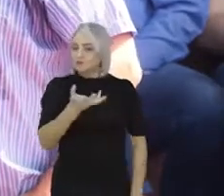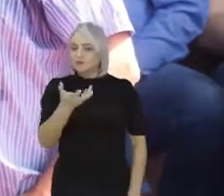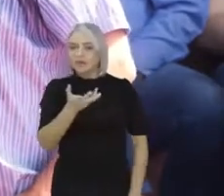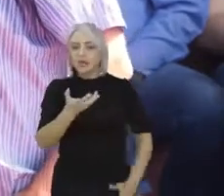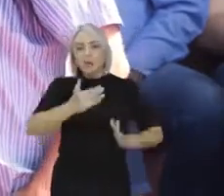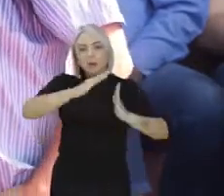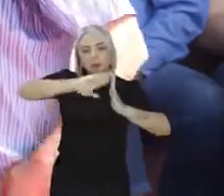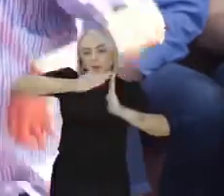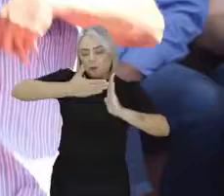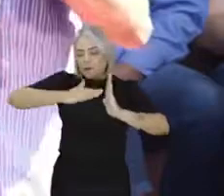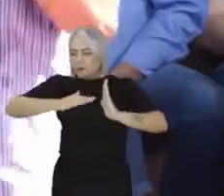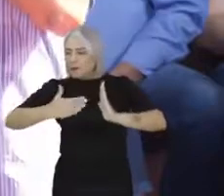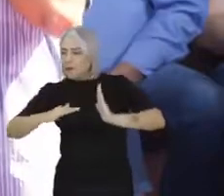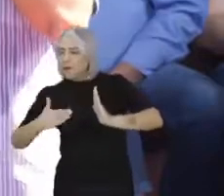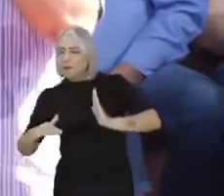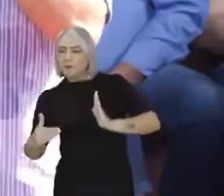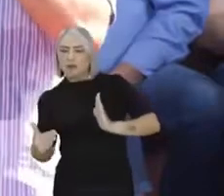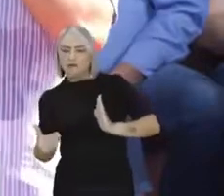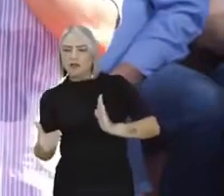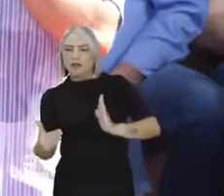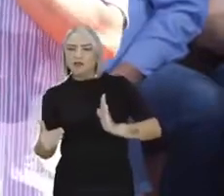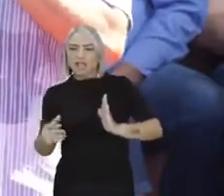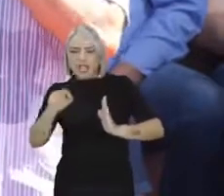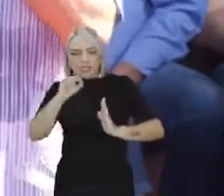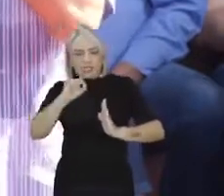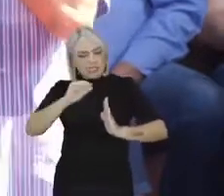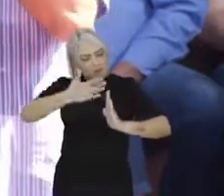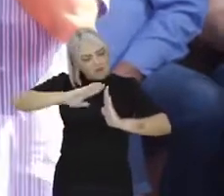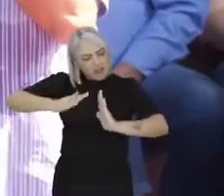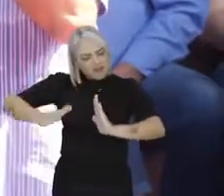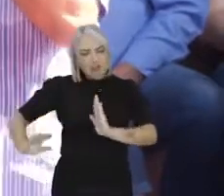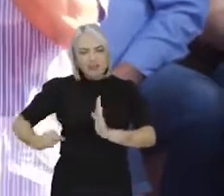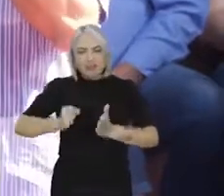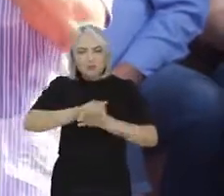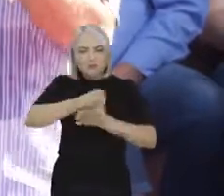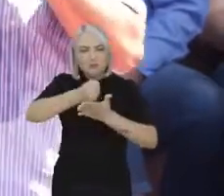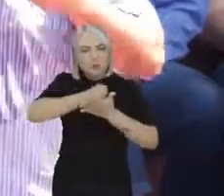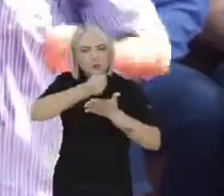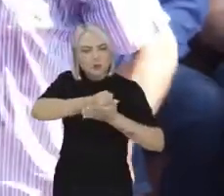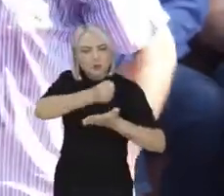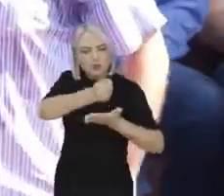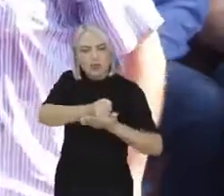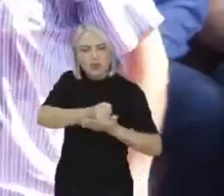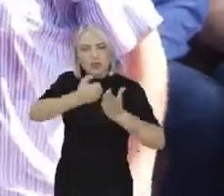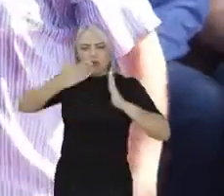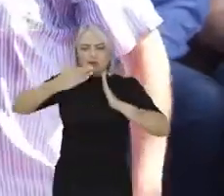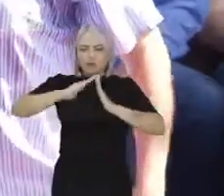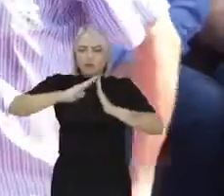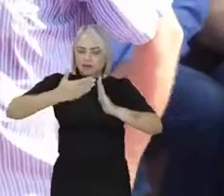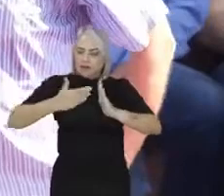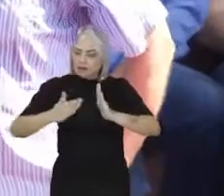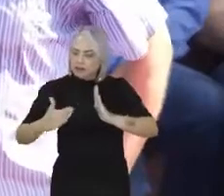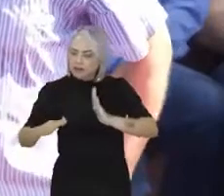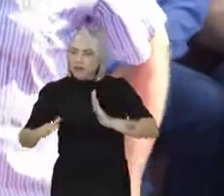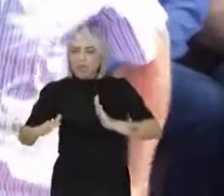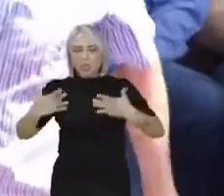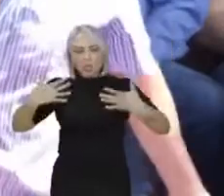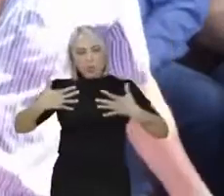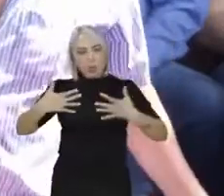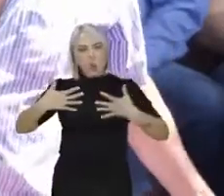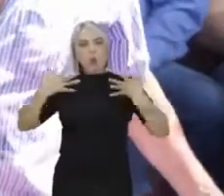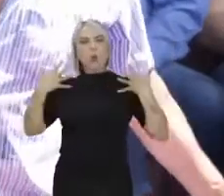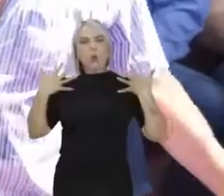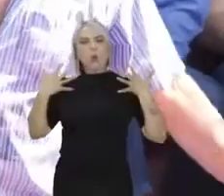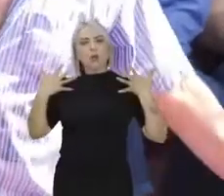uma favela que esteja sempre na luta. Uma favela que se orgulha de ser um